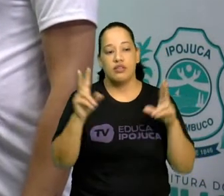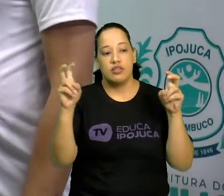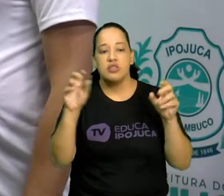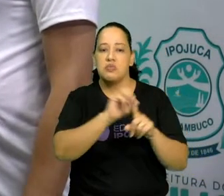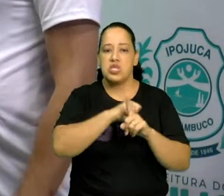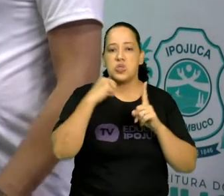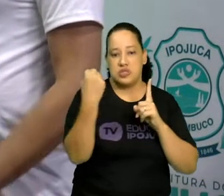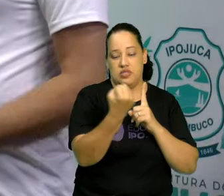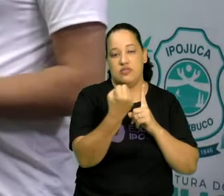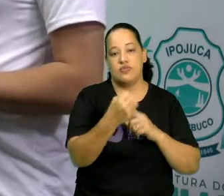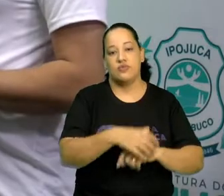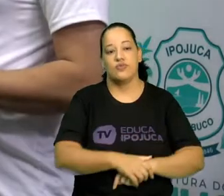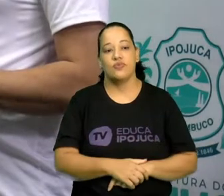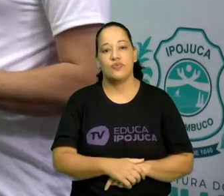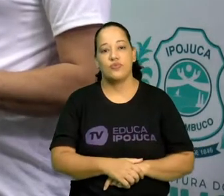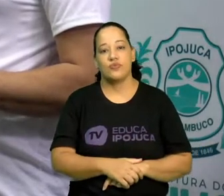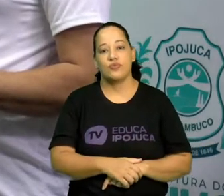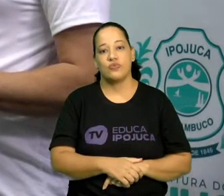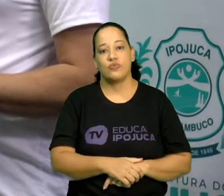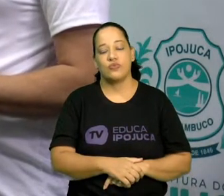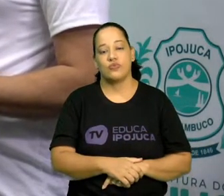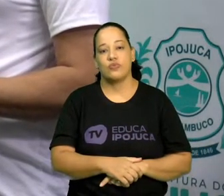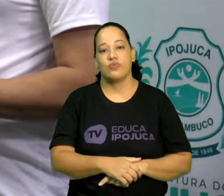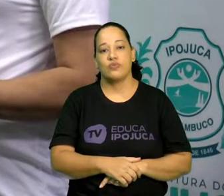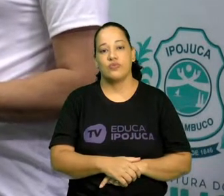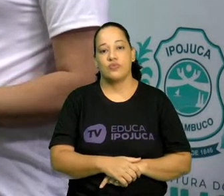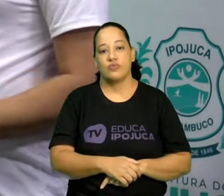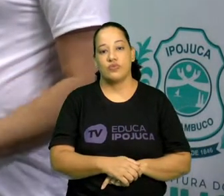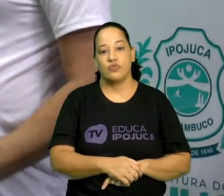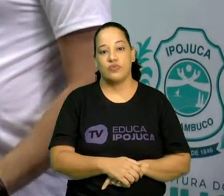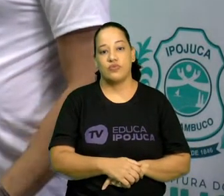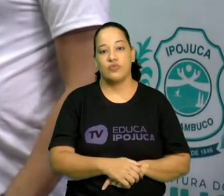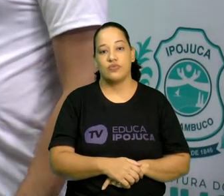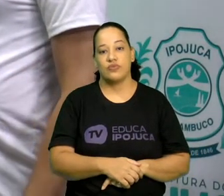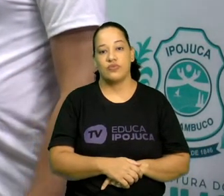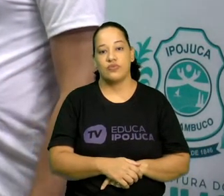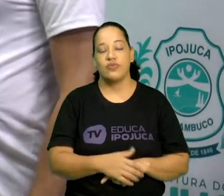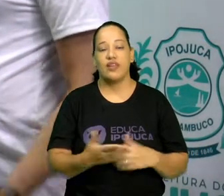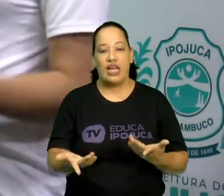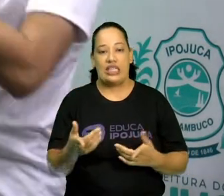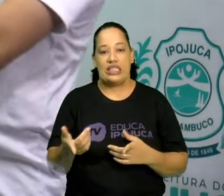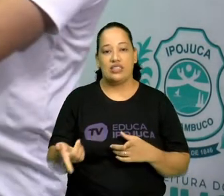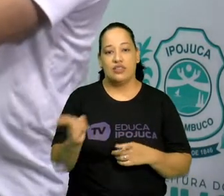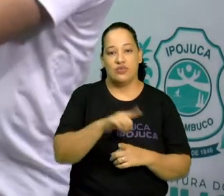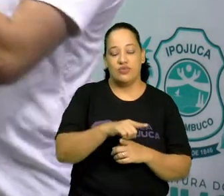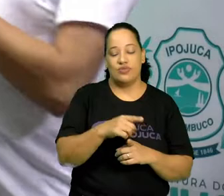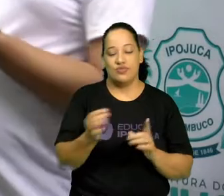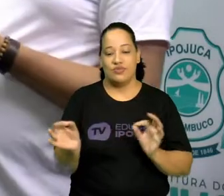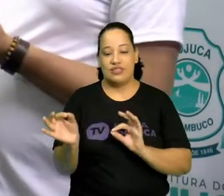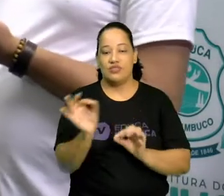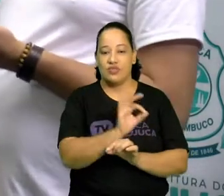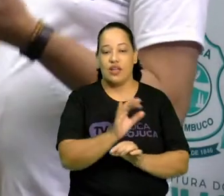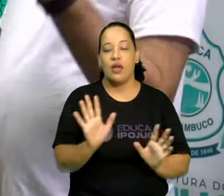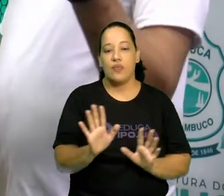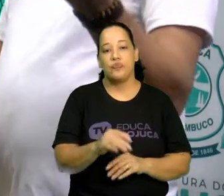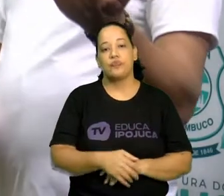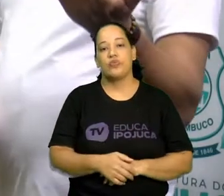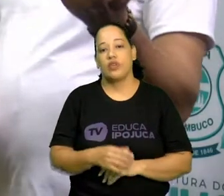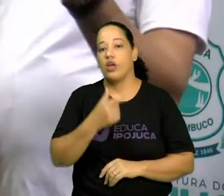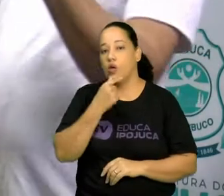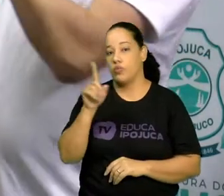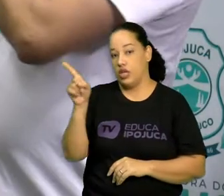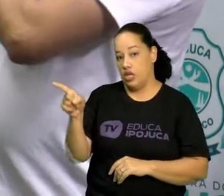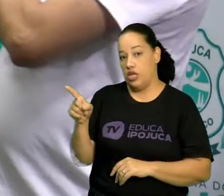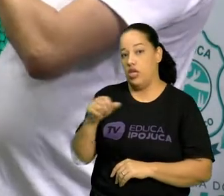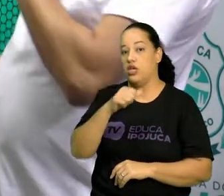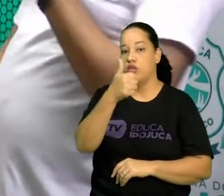ah ah eu desliguei o negócio não eu voltei de bertold brecht ele Senhor aí